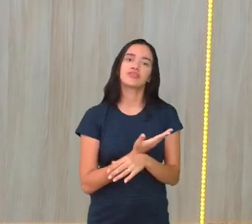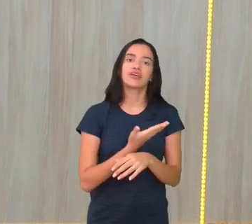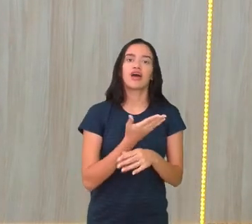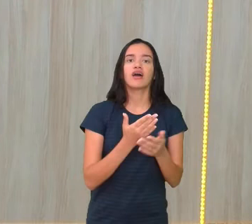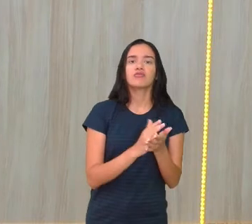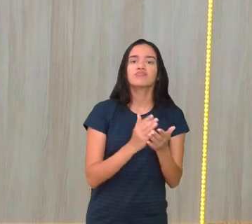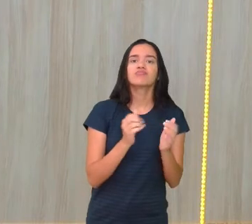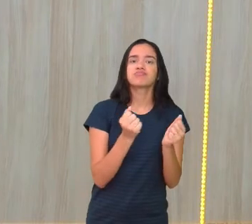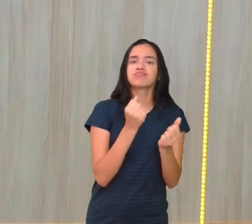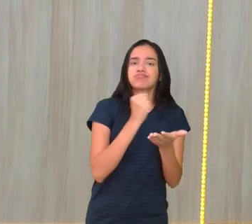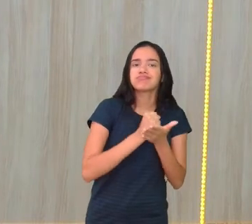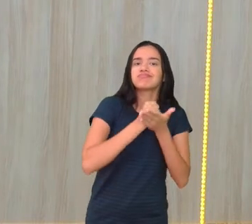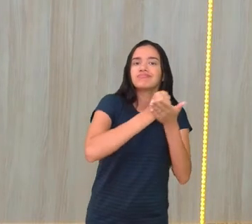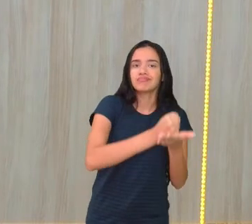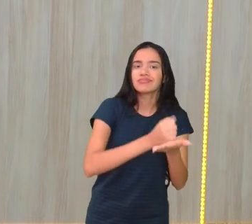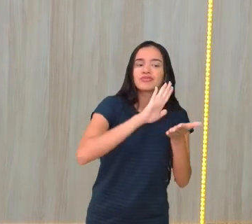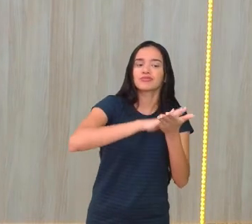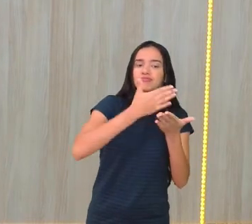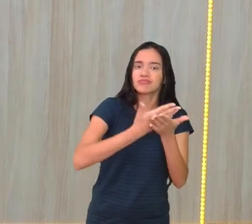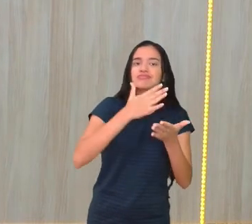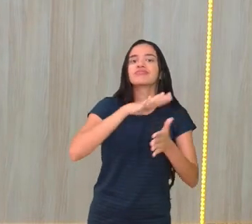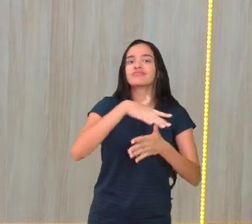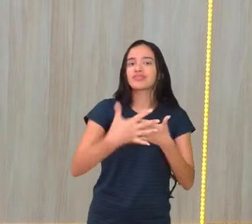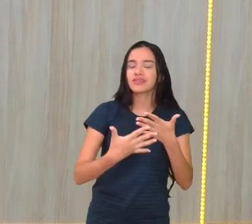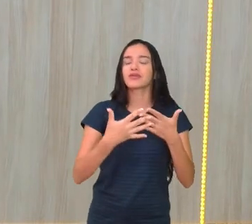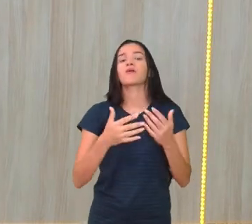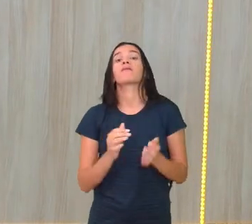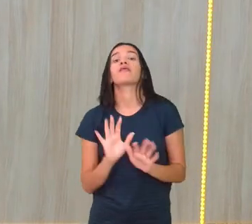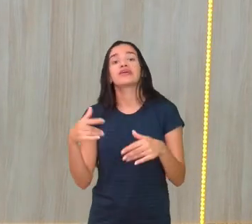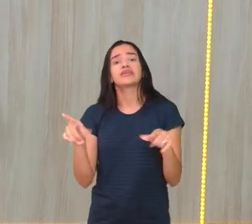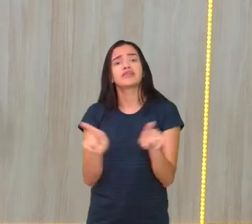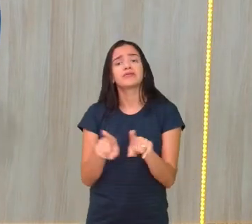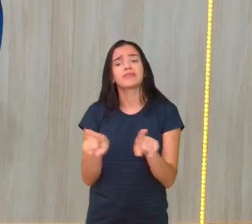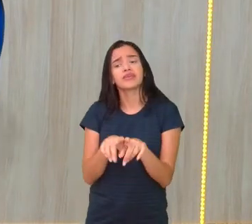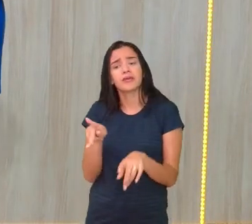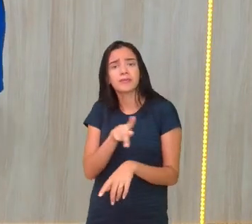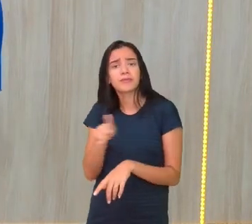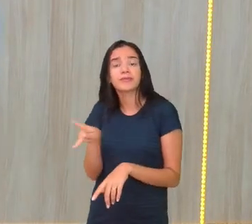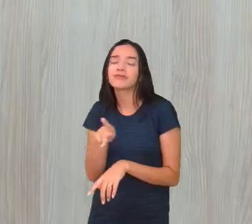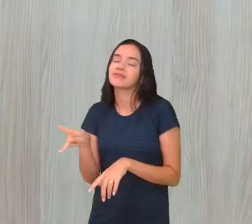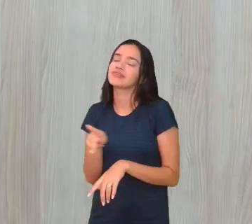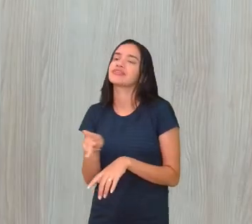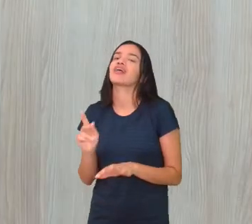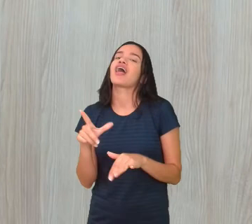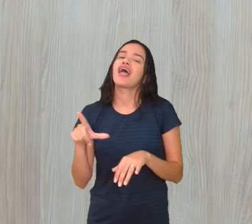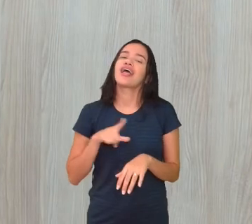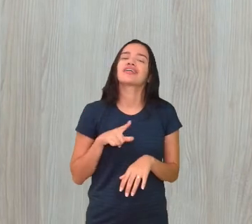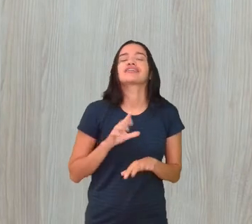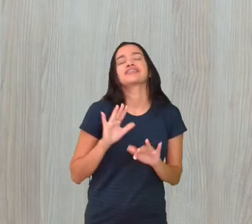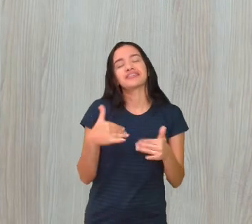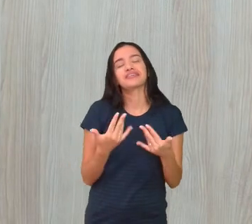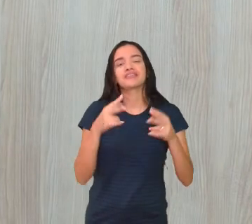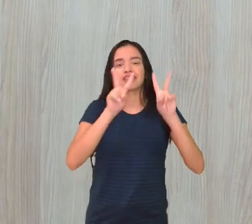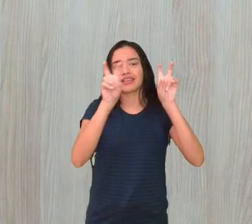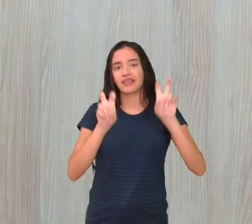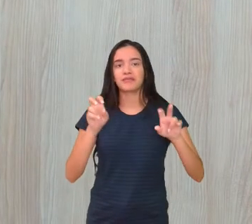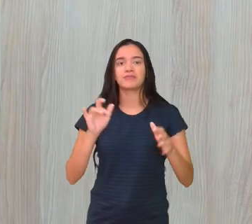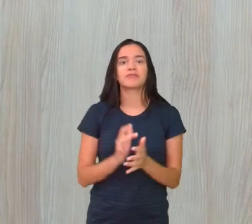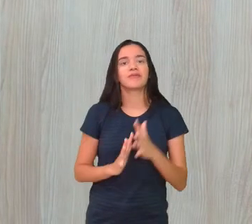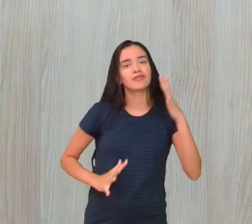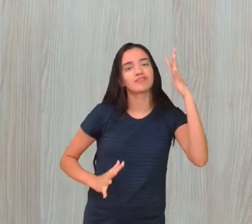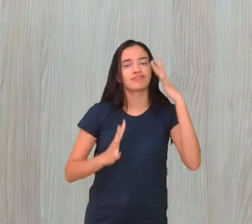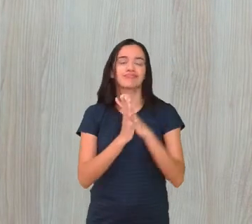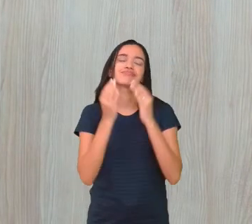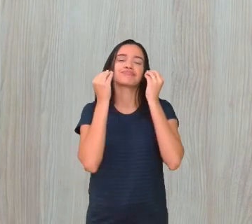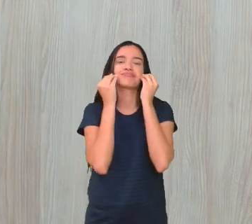aqui nos ajudando, e a professora Vanessa. Aí, professora? Pois é, tem uma massa, né? Bem instigante.